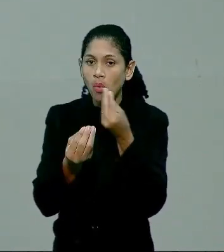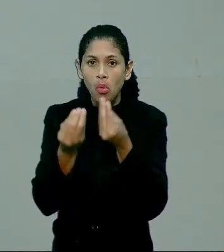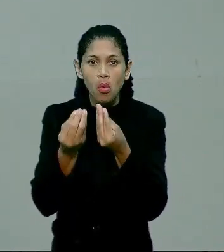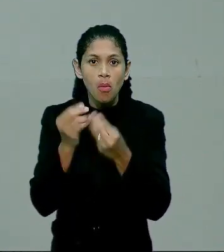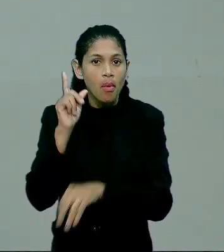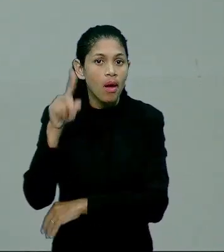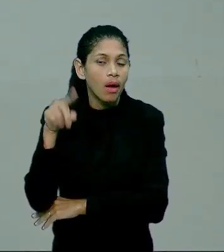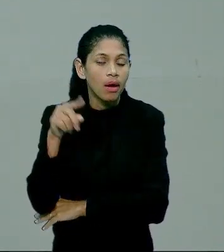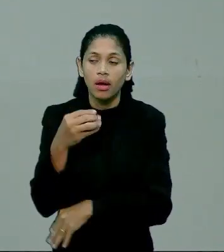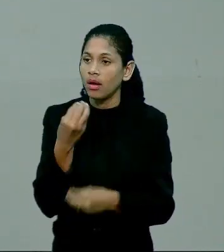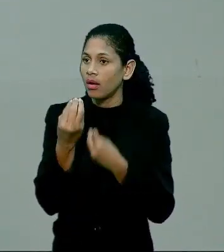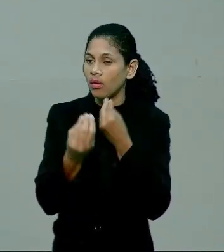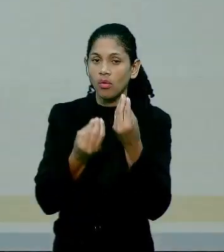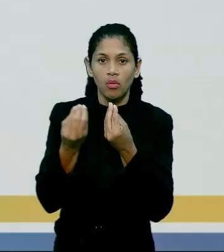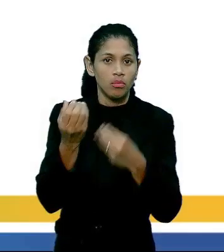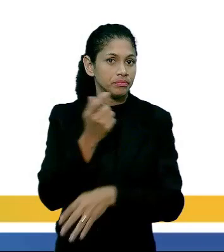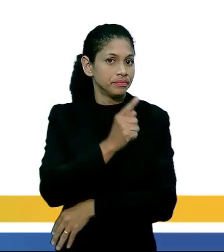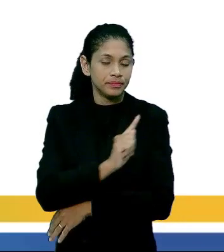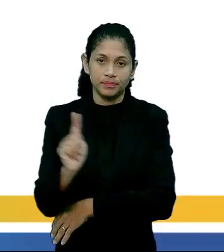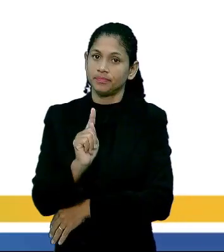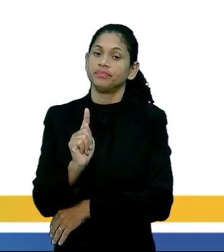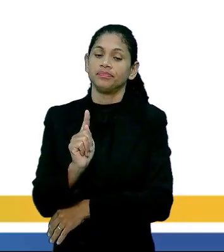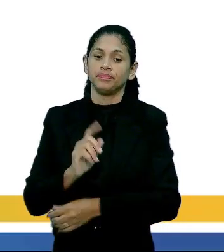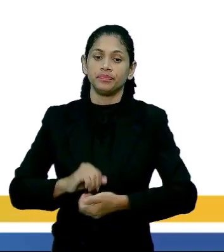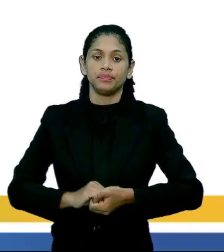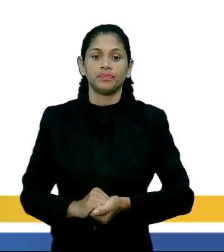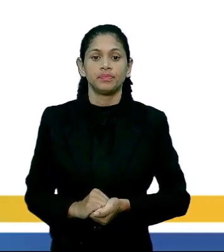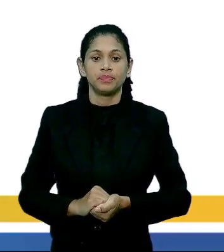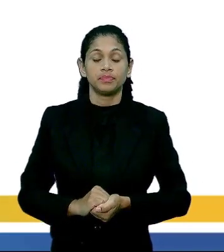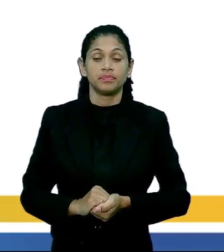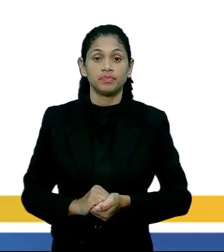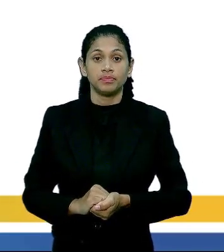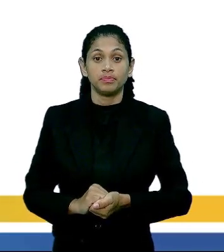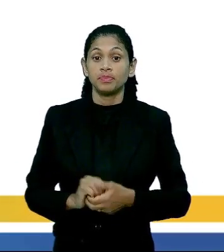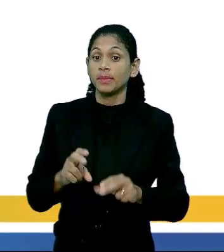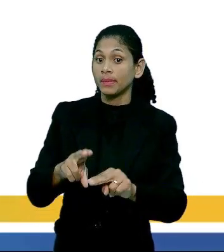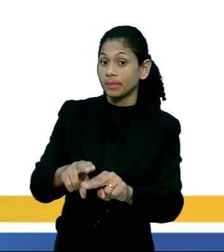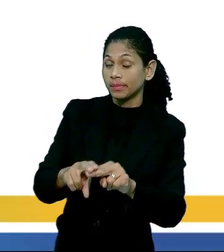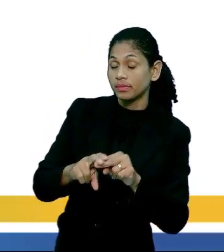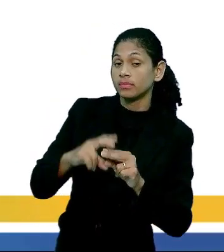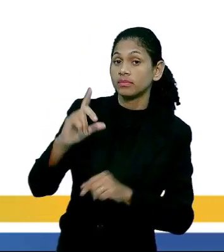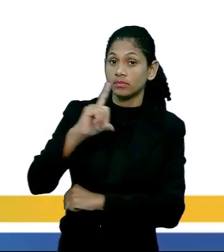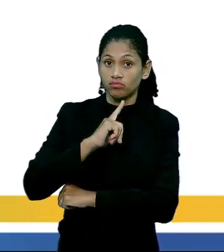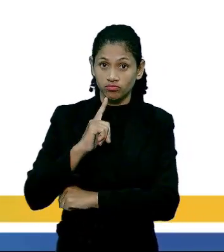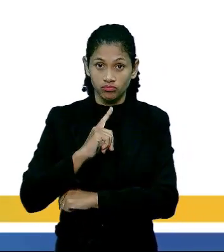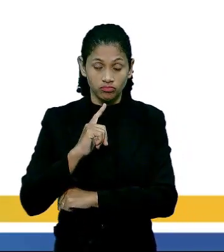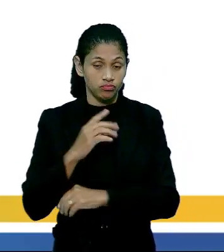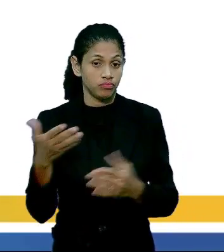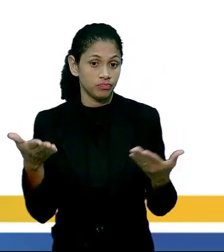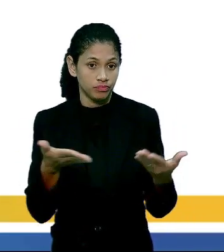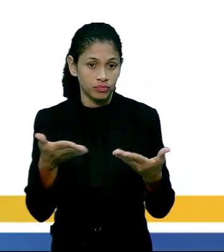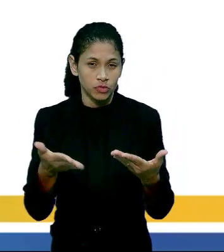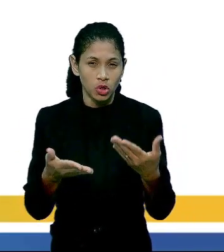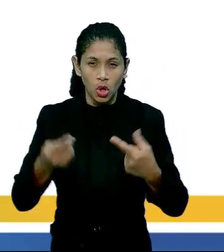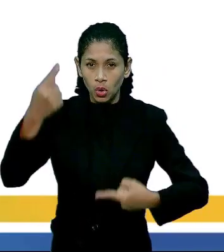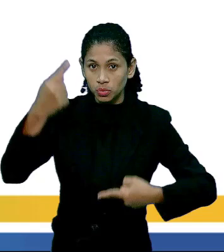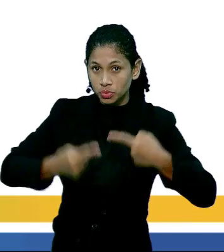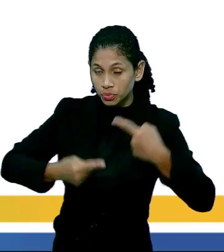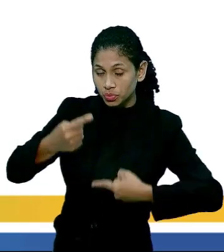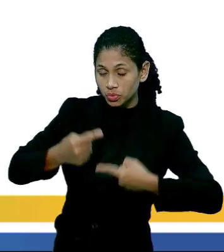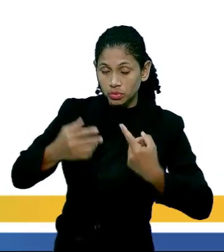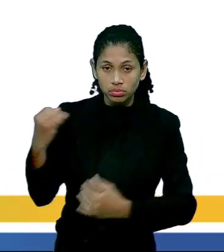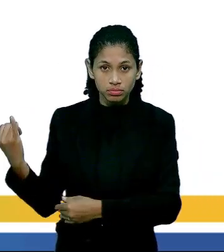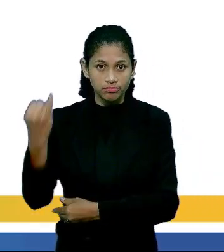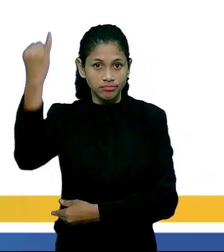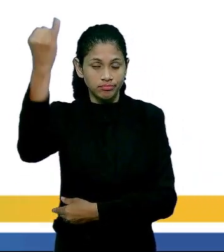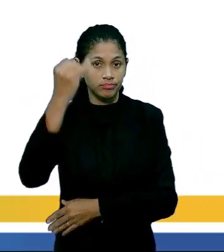como não vai ser. Então, é só esse direcionamento que a gente tem inicialmente. Apesar de haver, hoje em dia, um grande debate sobre a